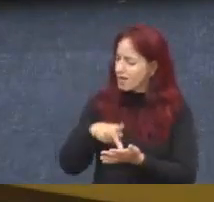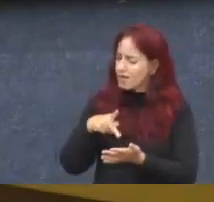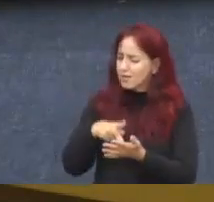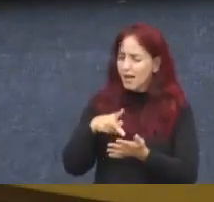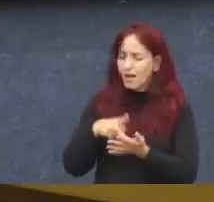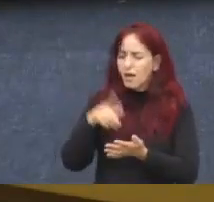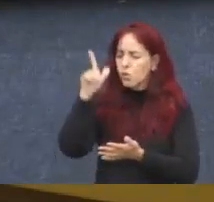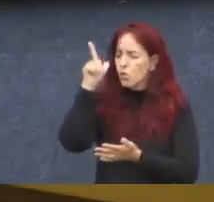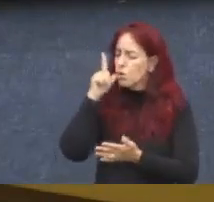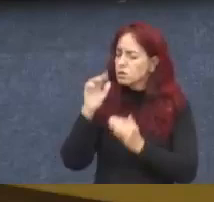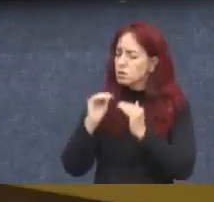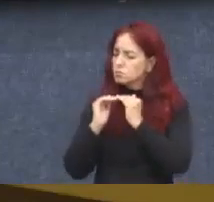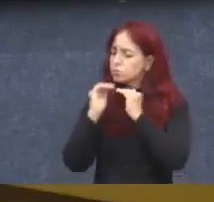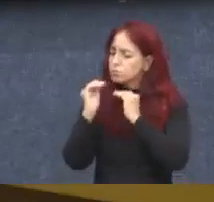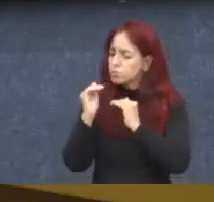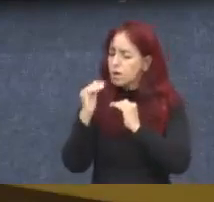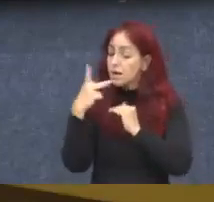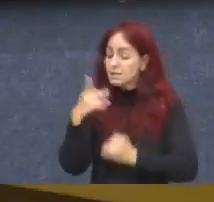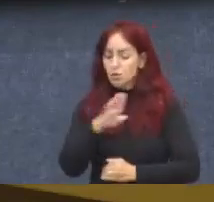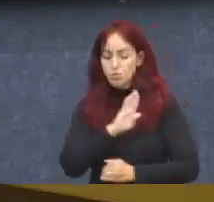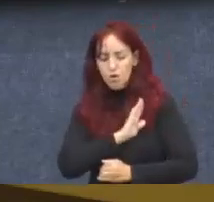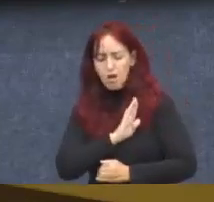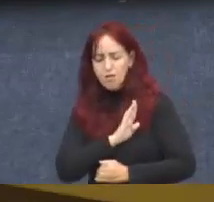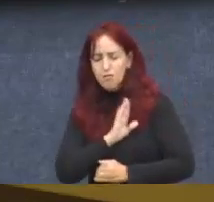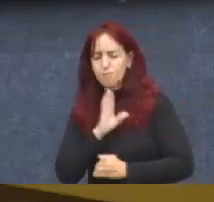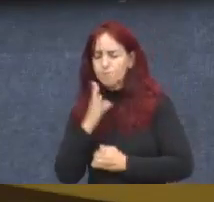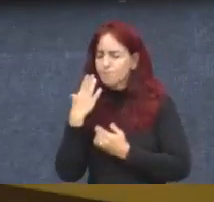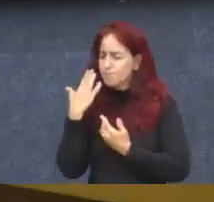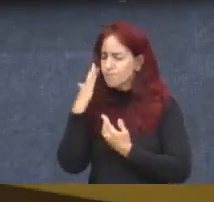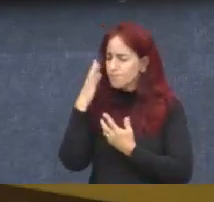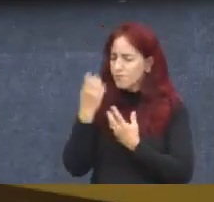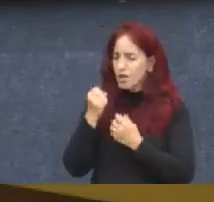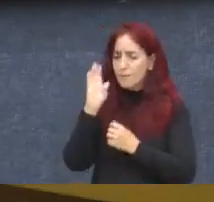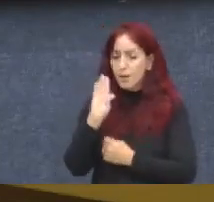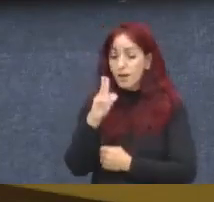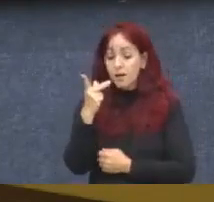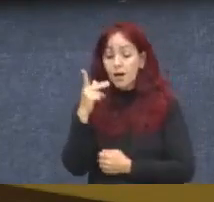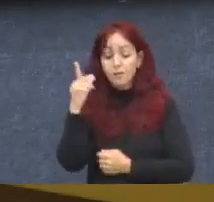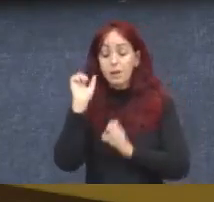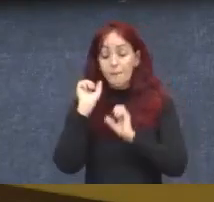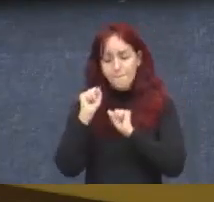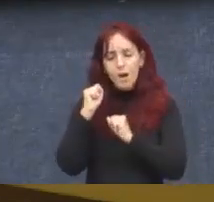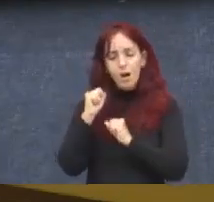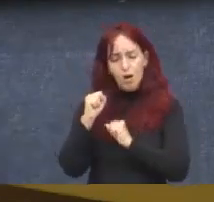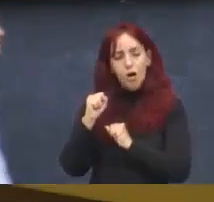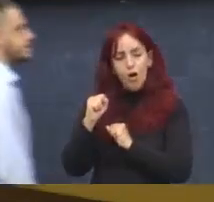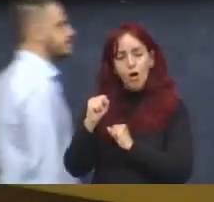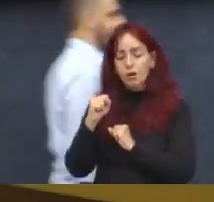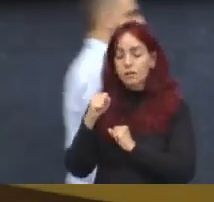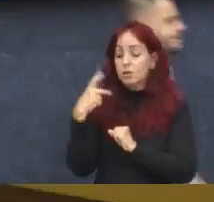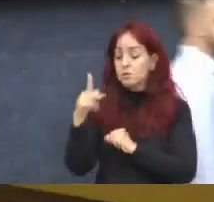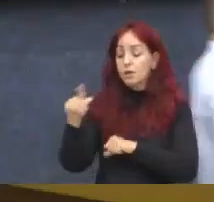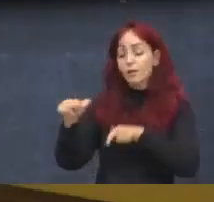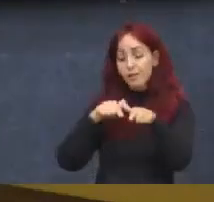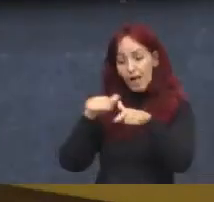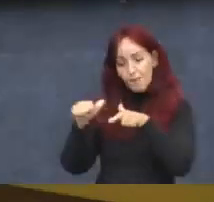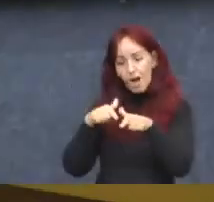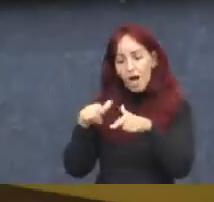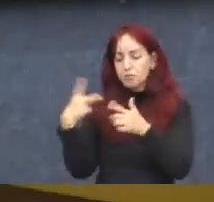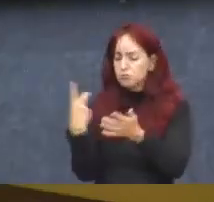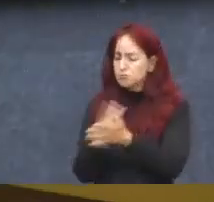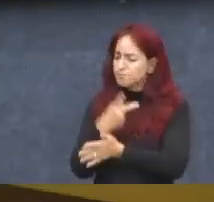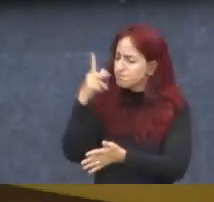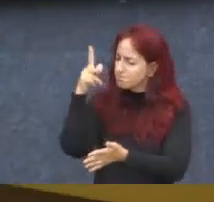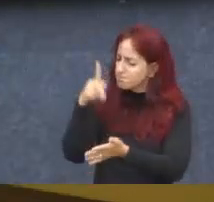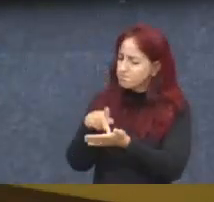alcançar aquilo que está no seu coração em relação à cidade de Belo Horizonte, que você possa realizar o seu trabalho de